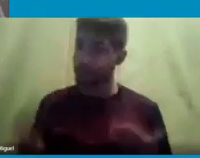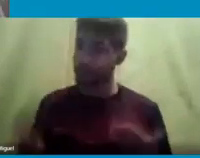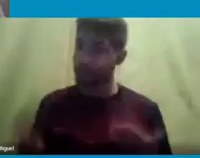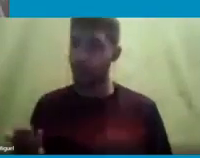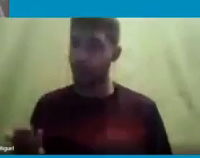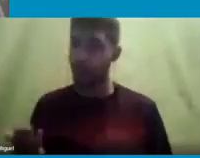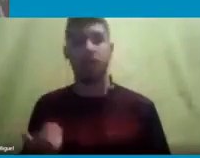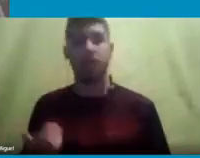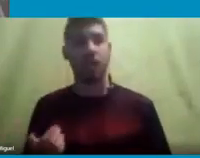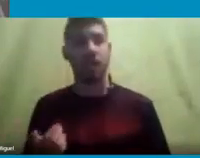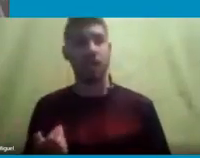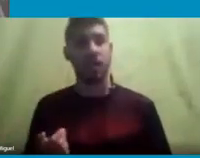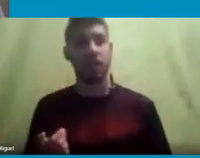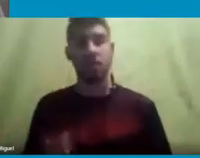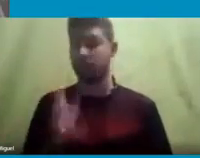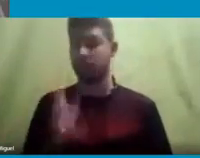ao mesmo tempo que eu fico desanimado,